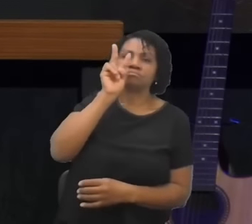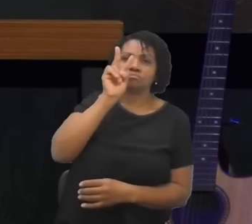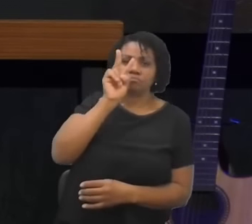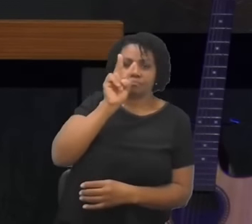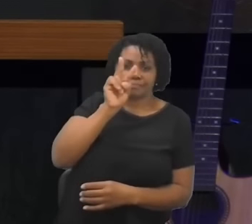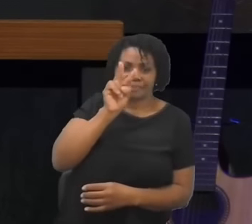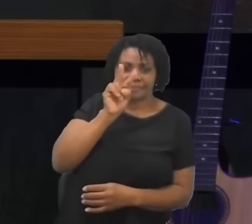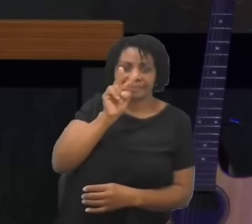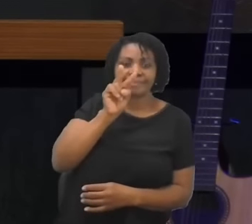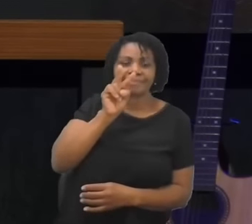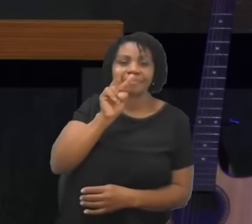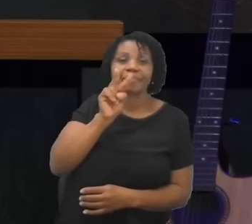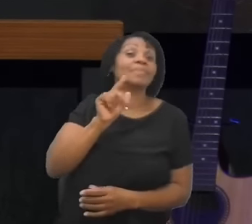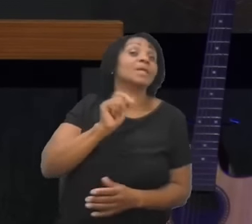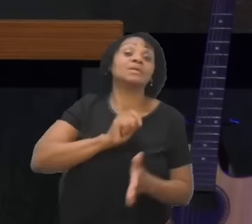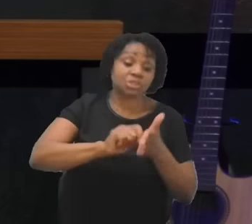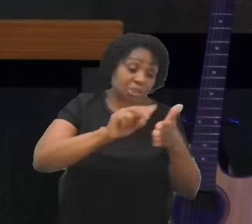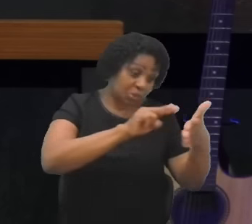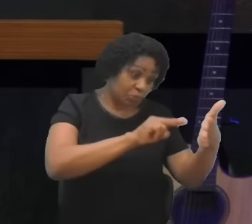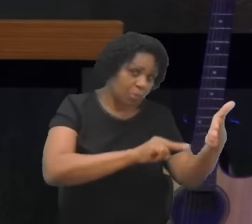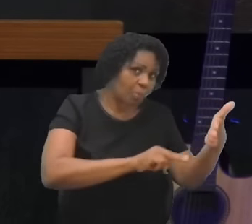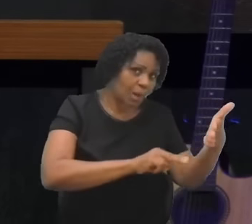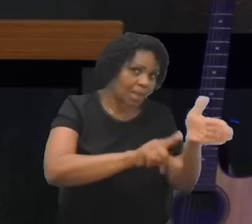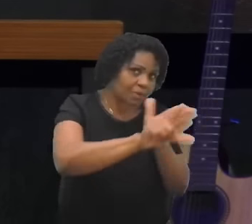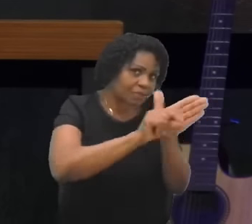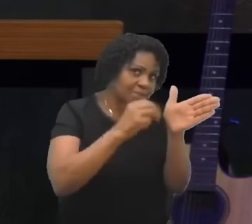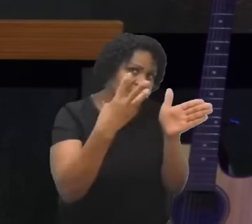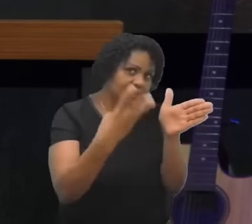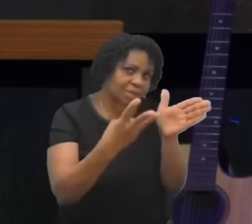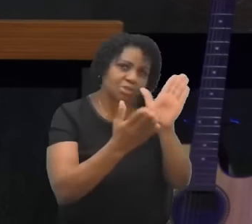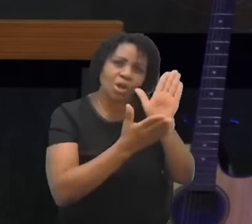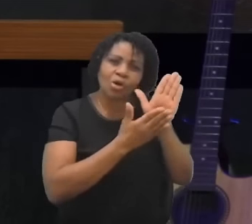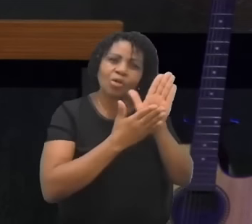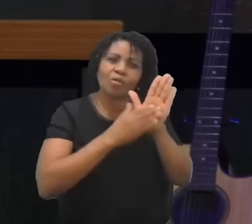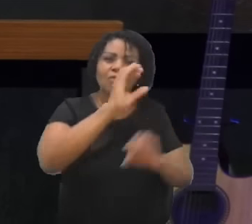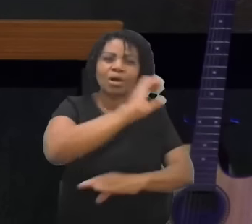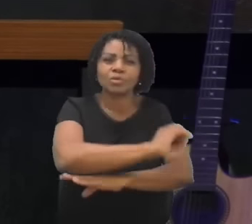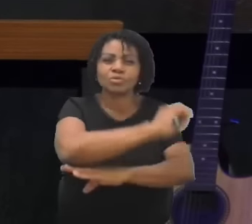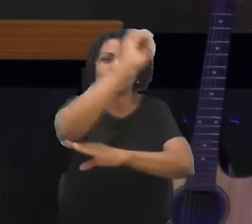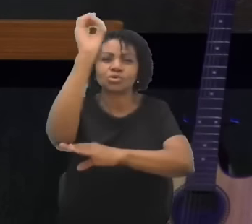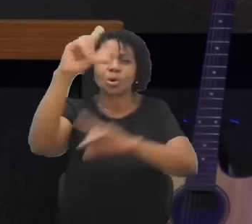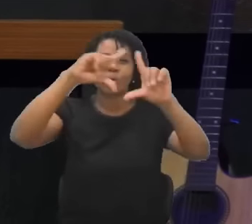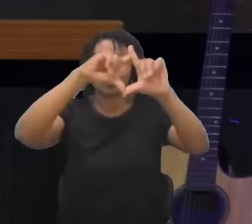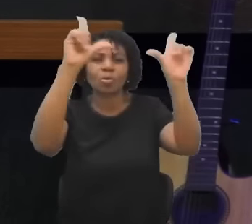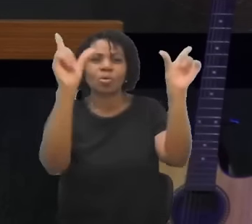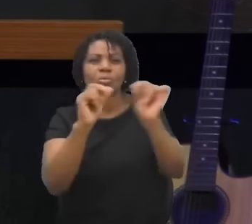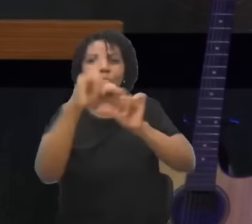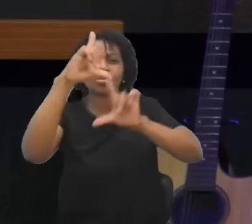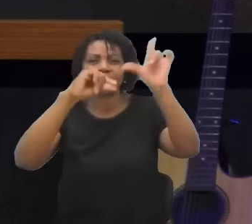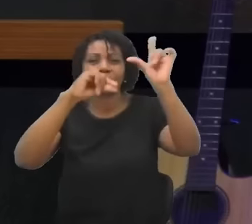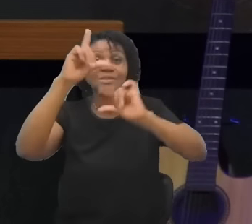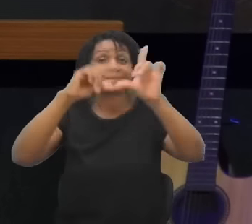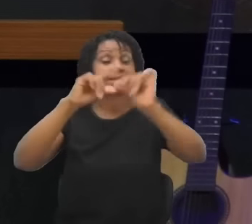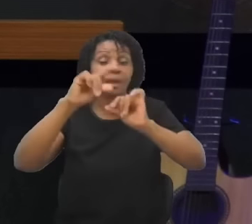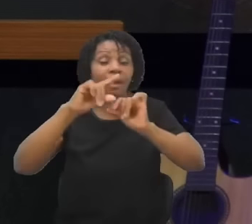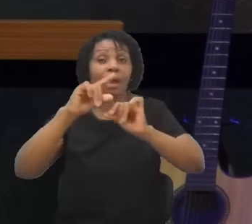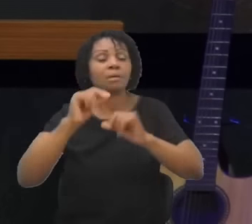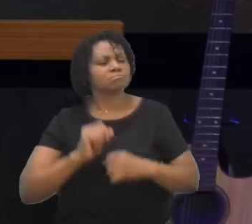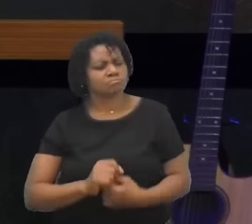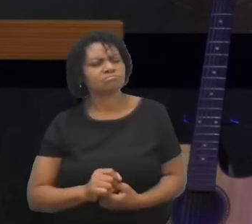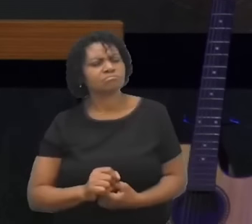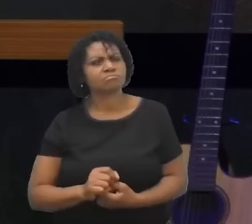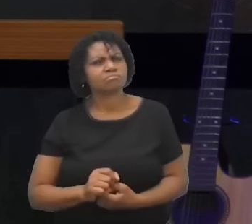olhar dele. E olha o que está escrito aqui no versículo 3. Louvai o sol, lua, estrelas. Aí ele começou a dizer,